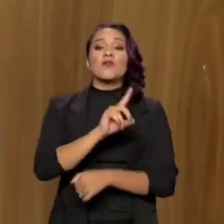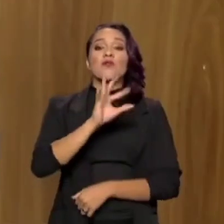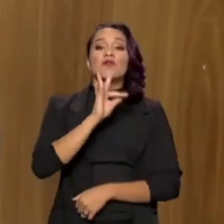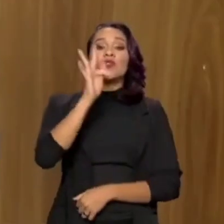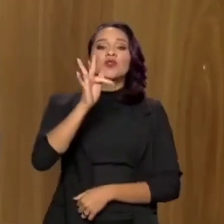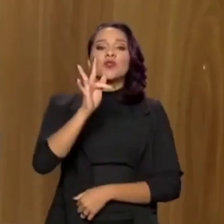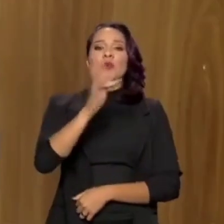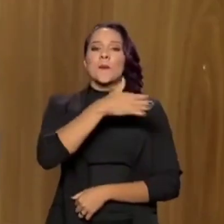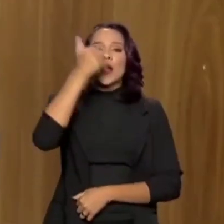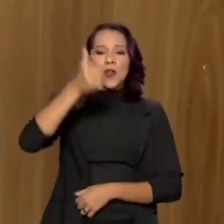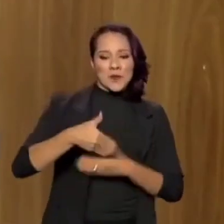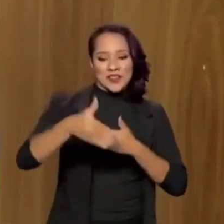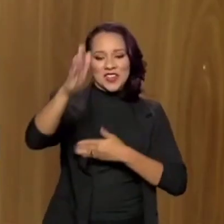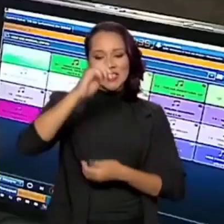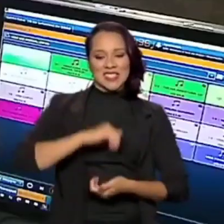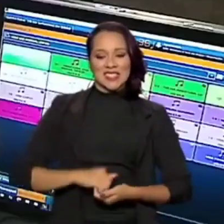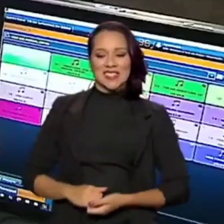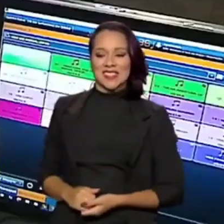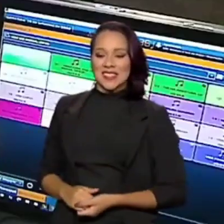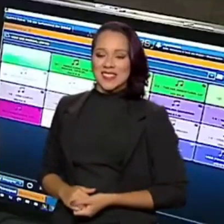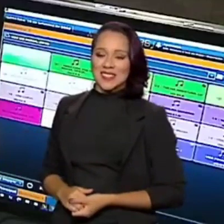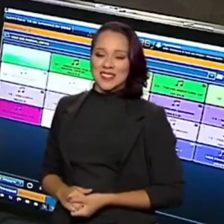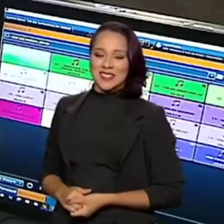à frente.